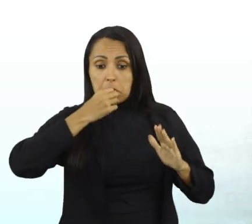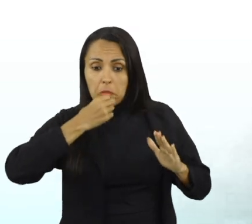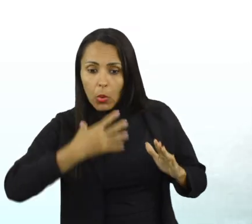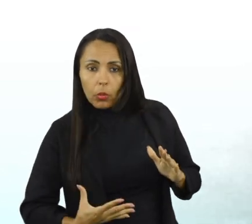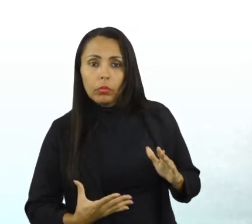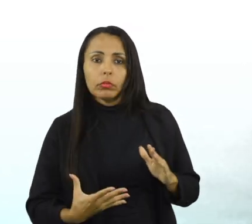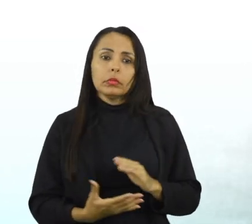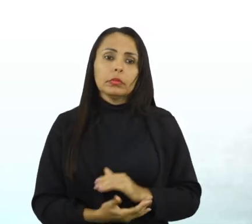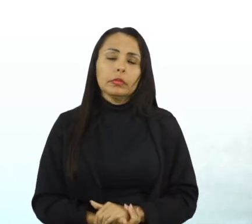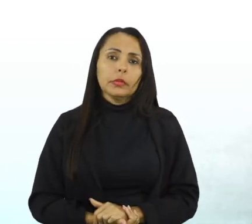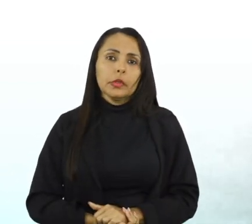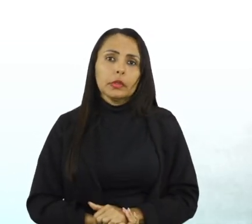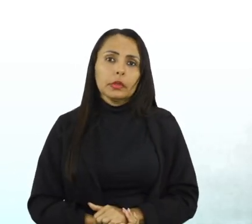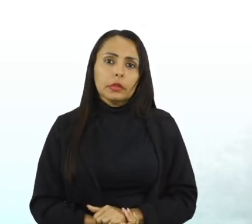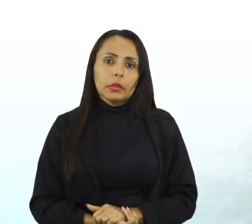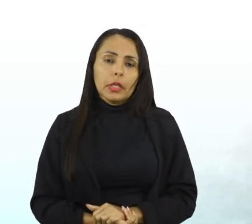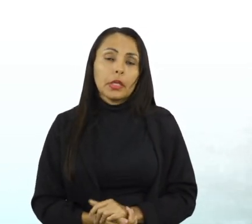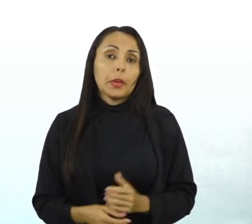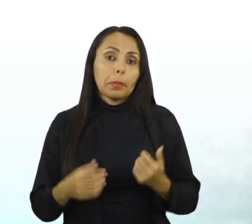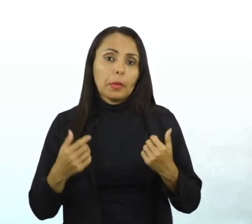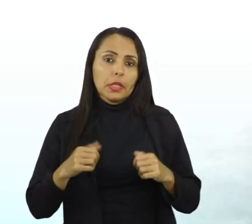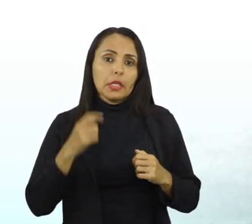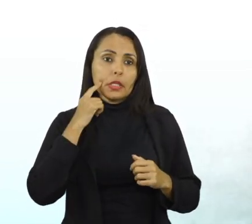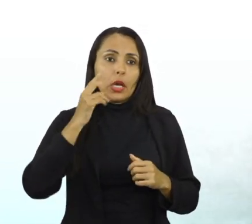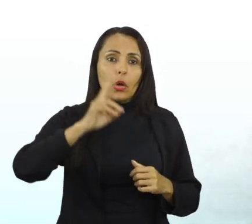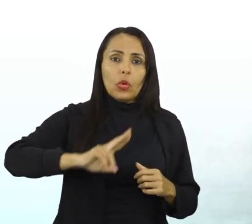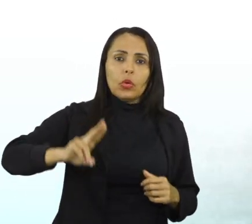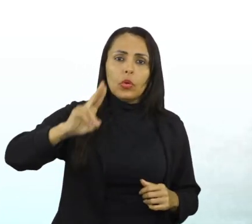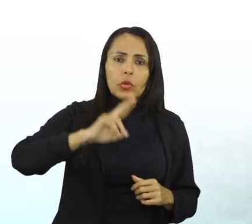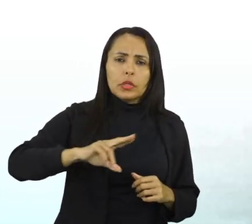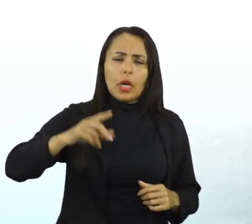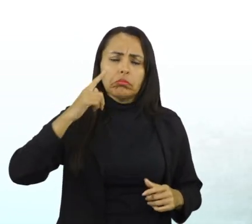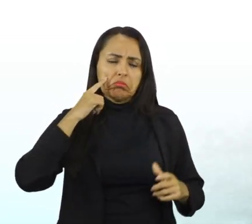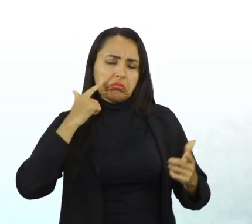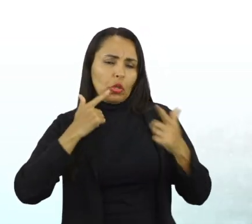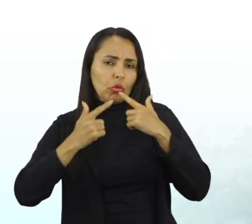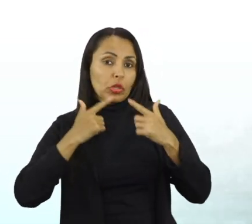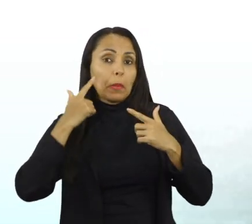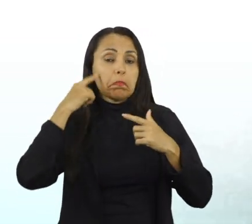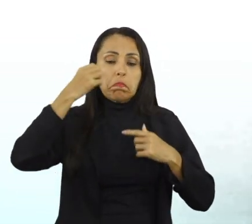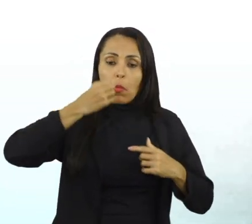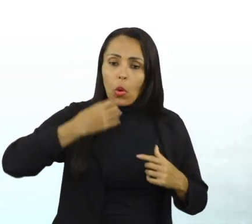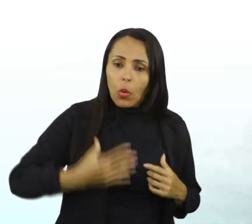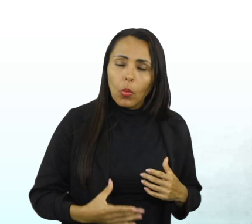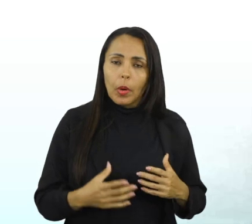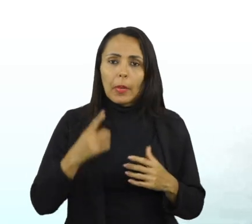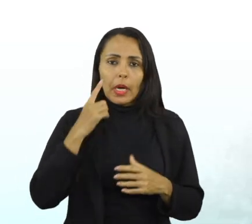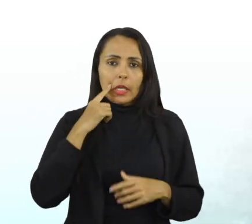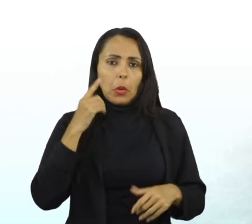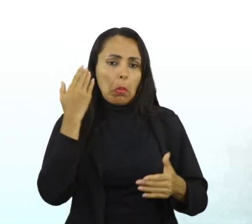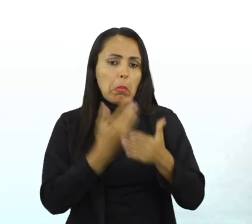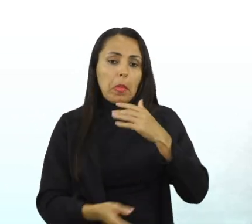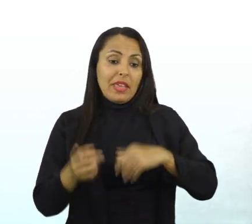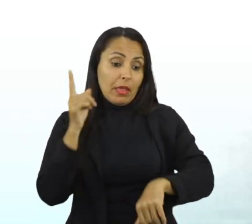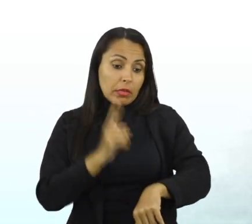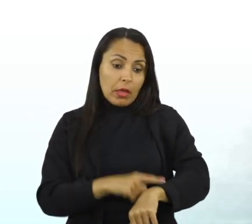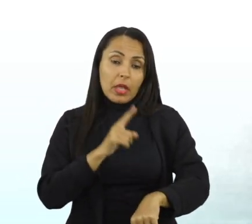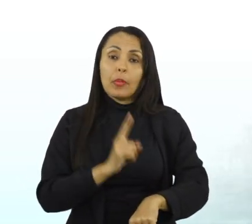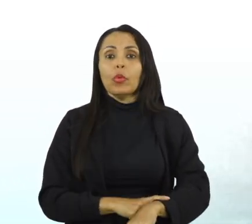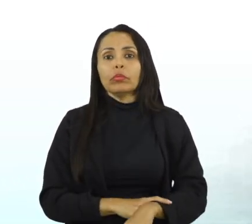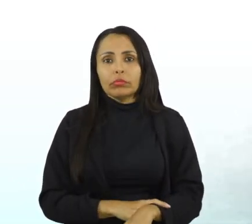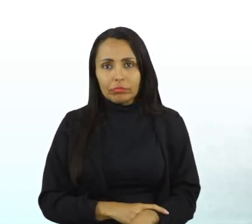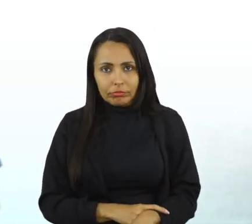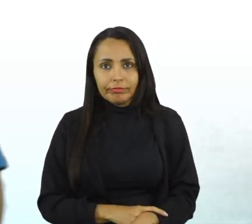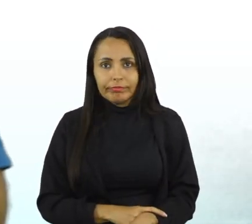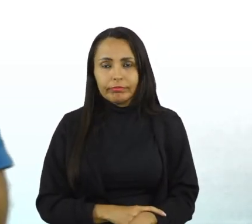muito bom. E outra, você tem que usar uma logística muito boa para não perder tempo e,